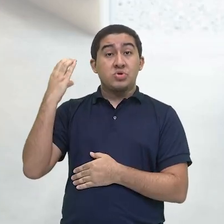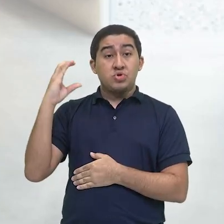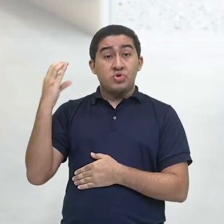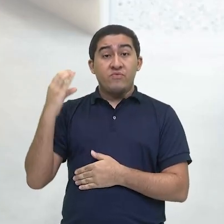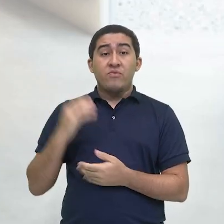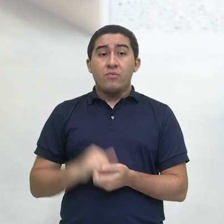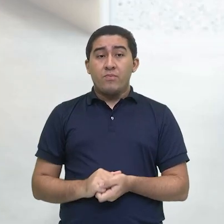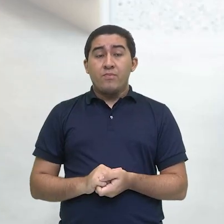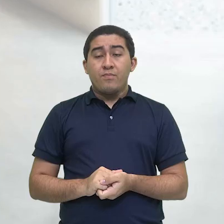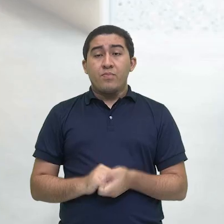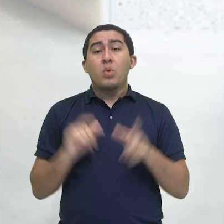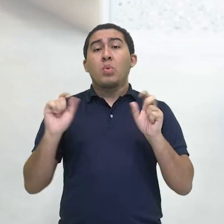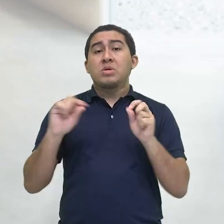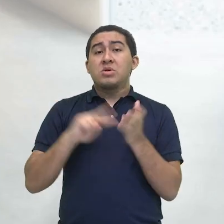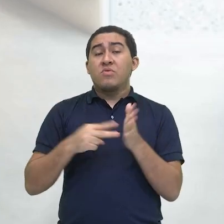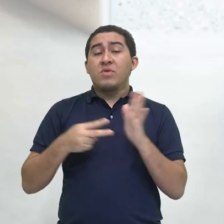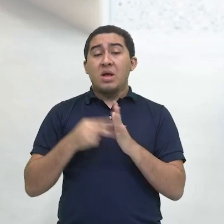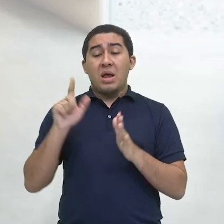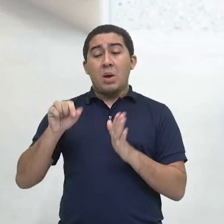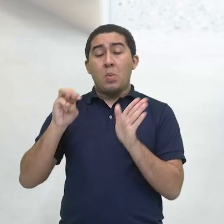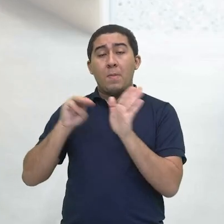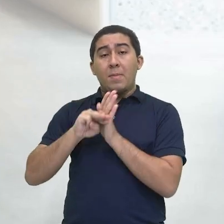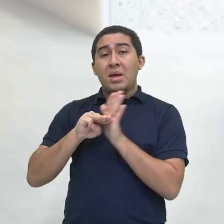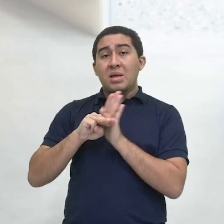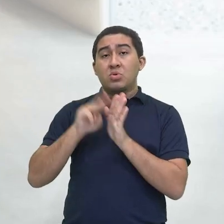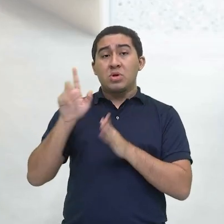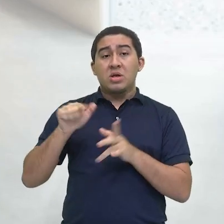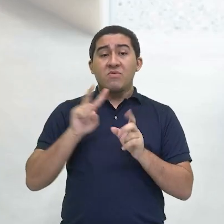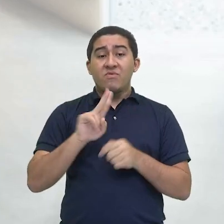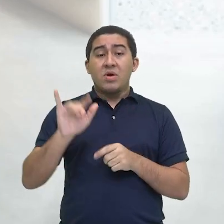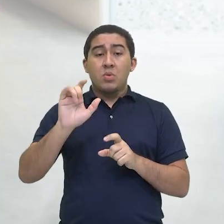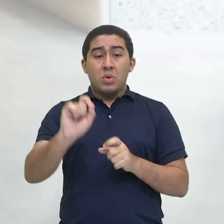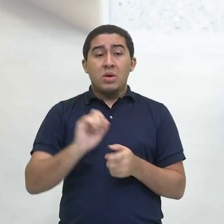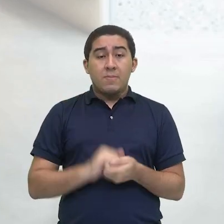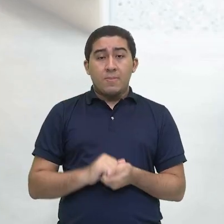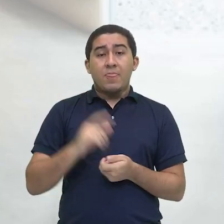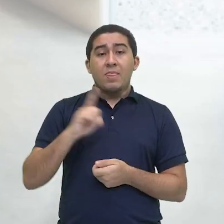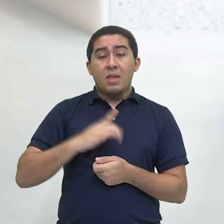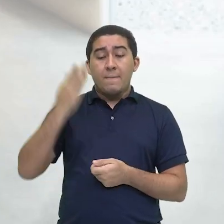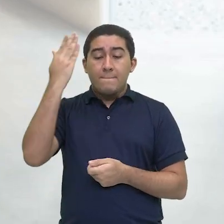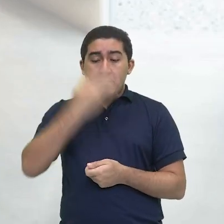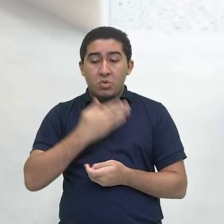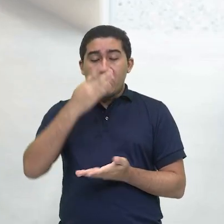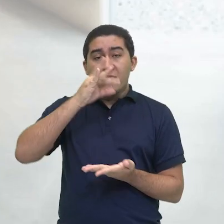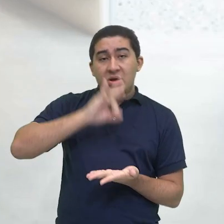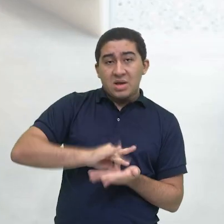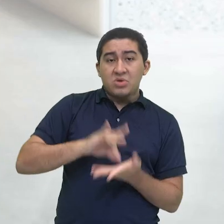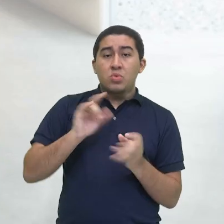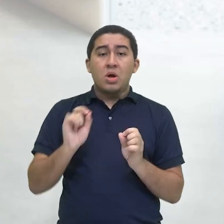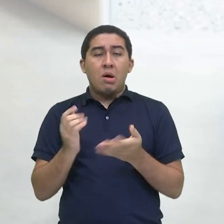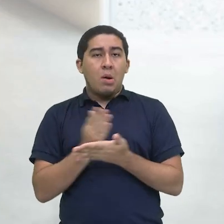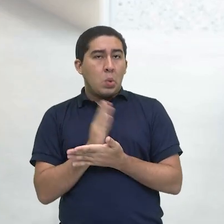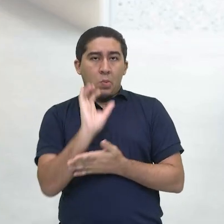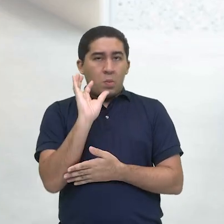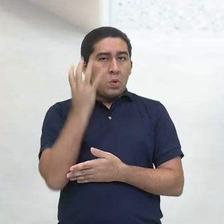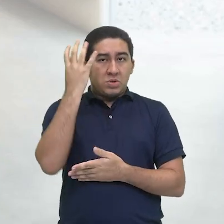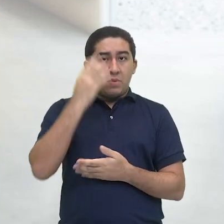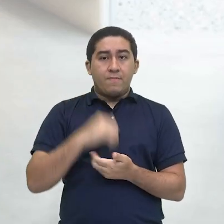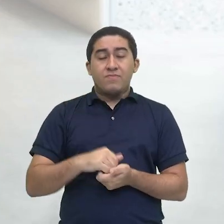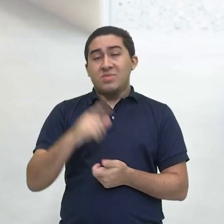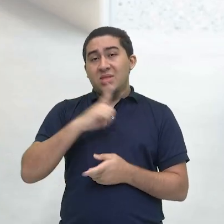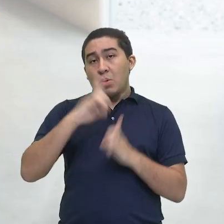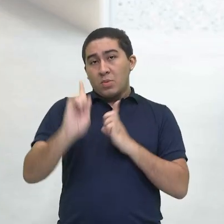gente, é um método no qual ele vai comprovar algo, tá? Então, ele faz